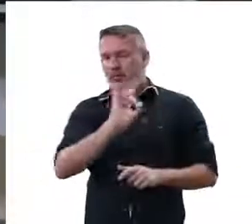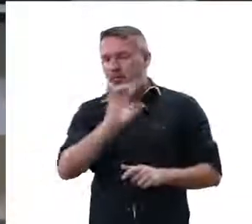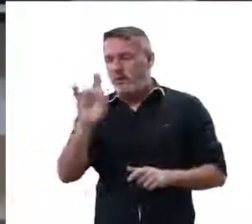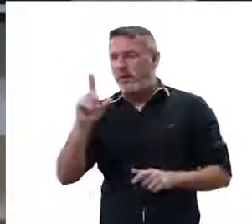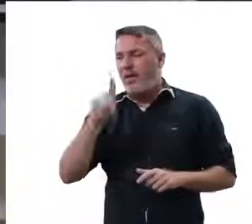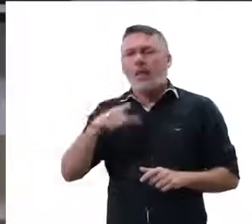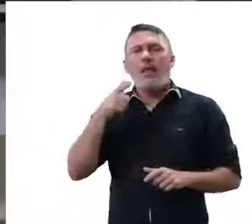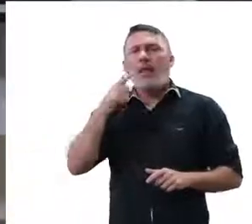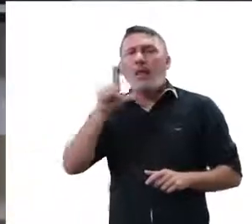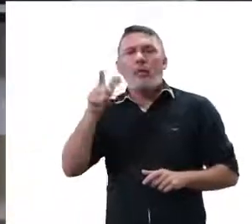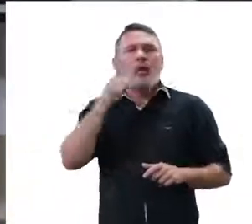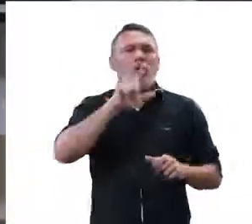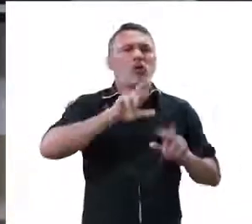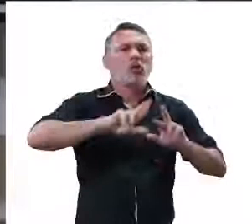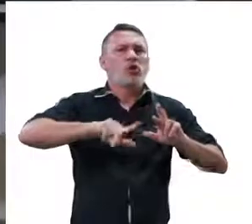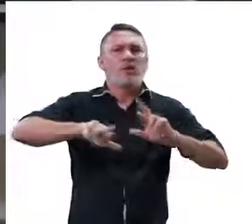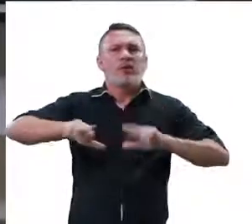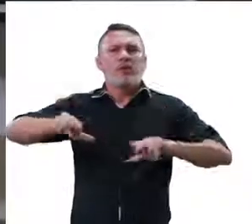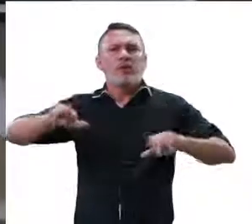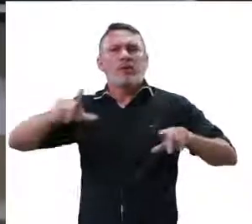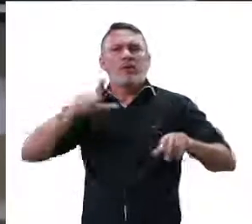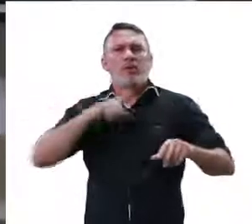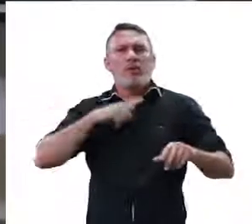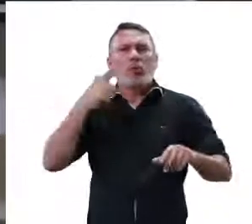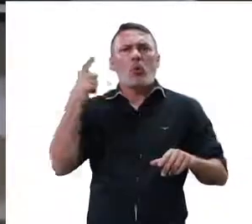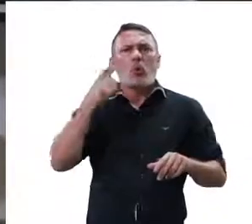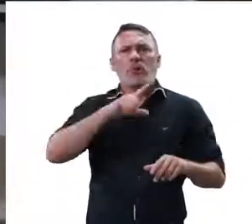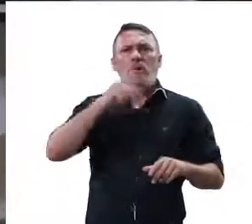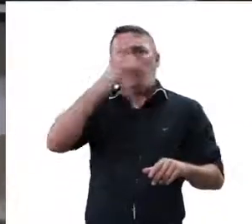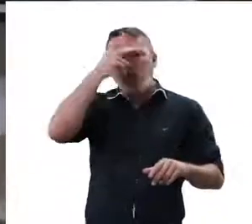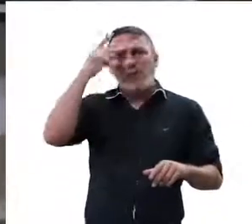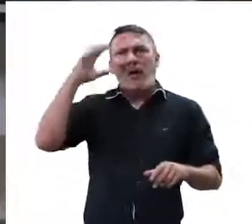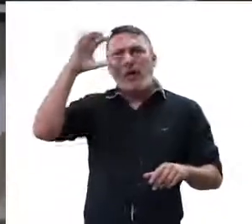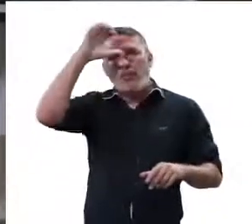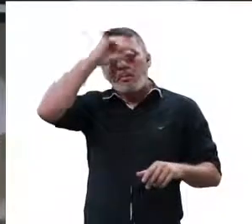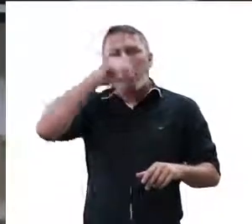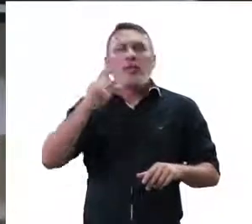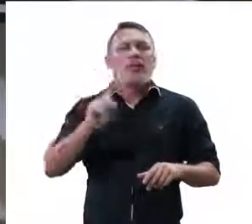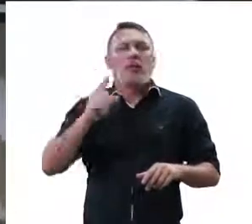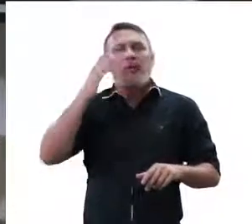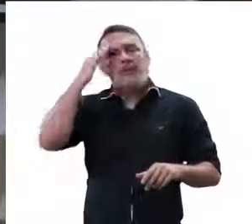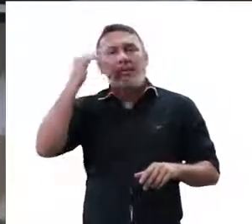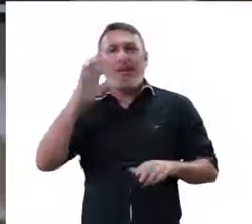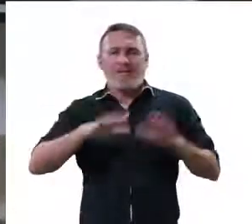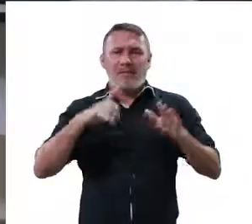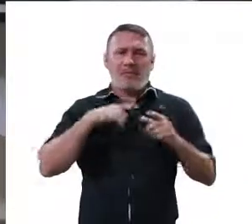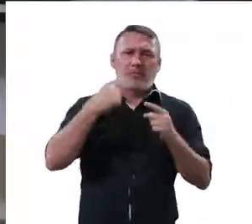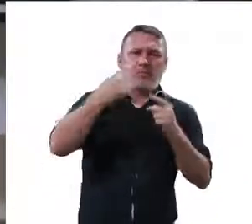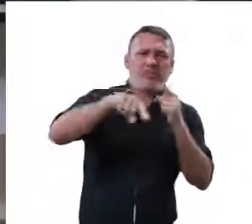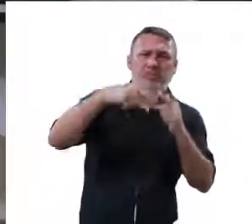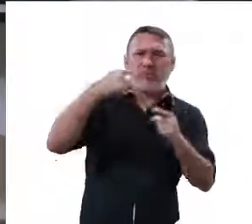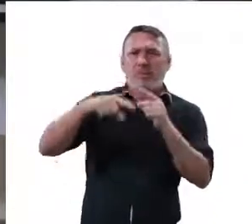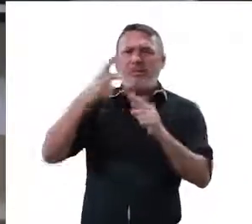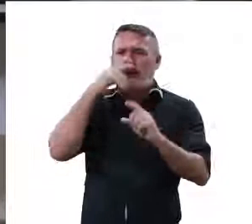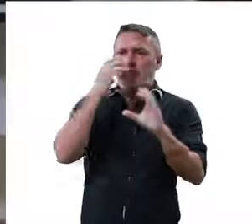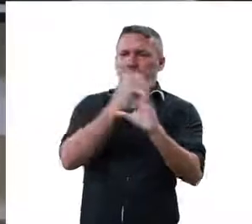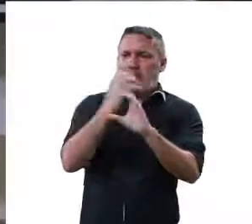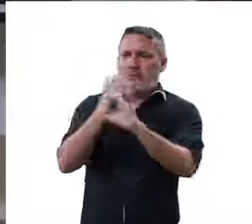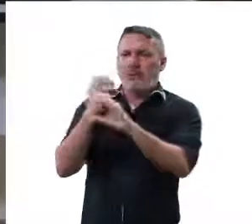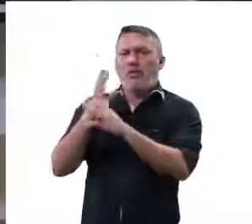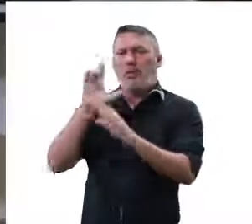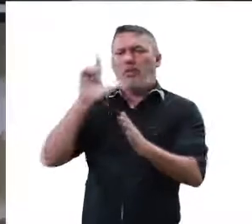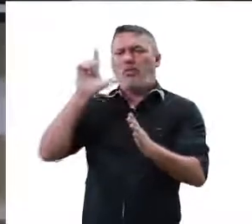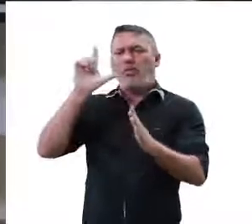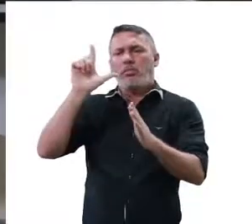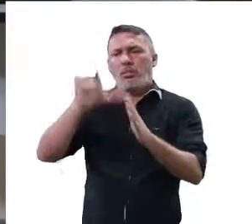que falam línguas completamente diferentes, que pode não se entender num primeiro momento, mas isso não